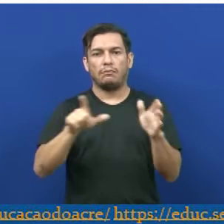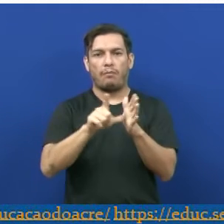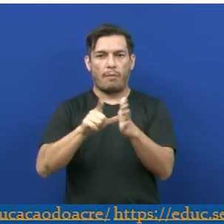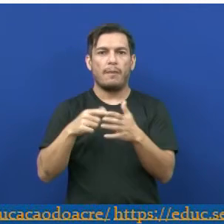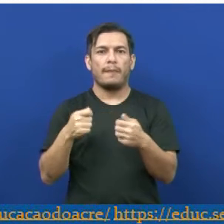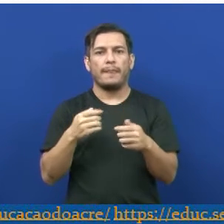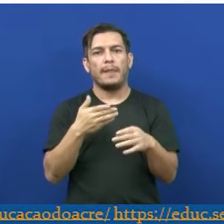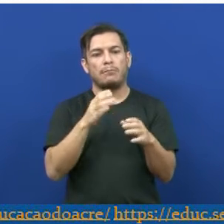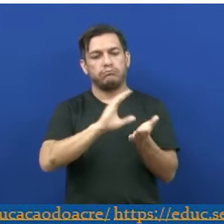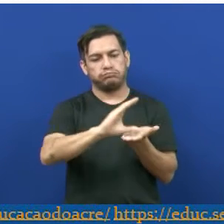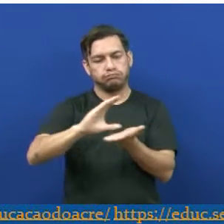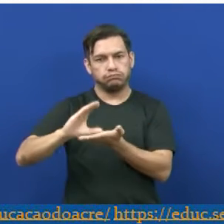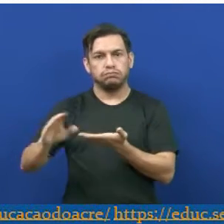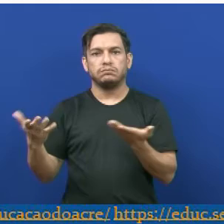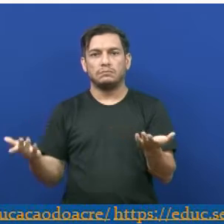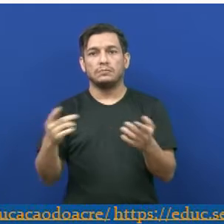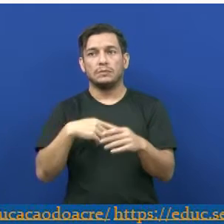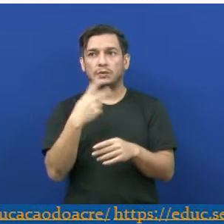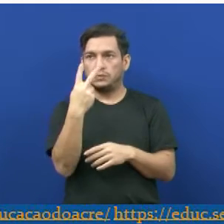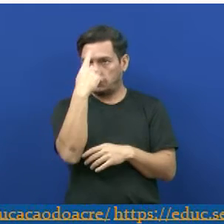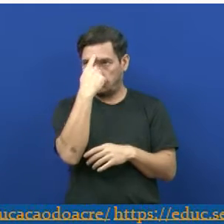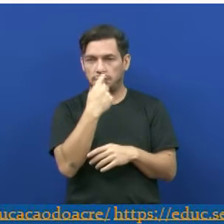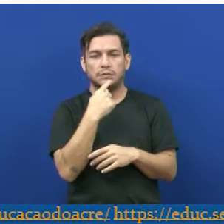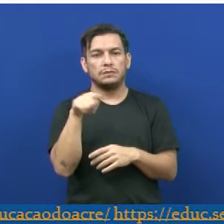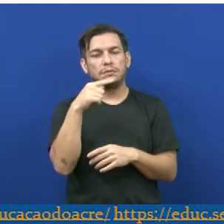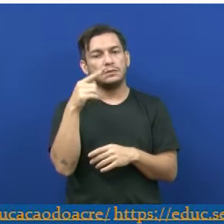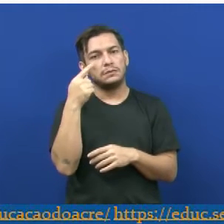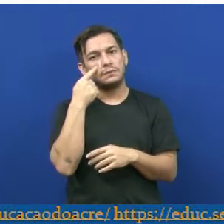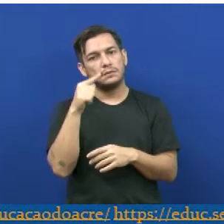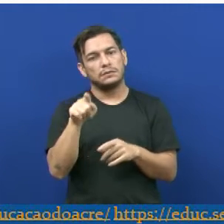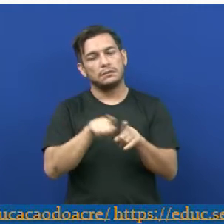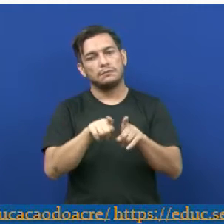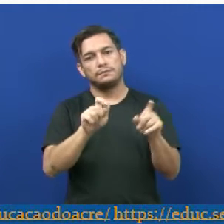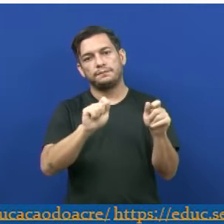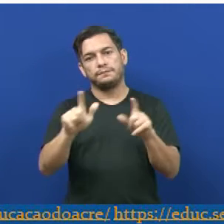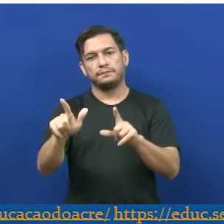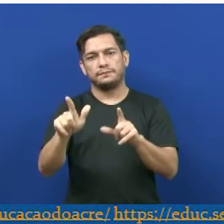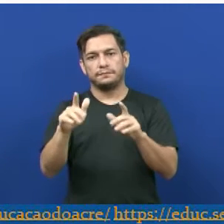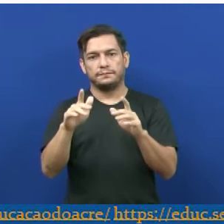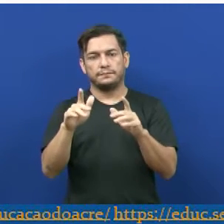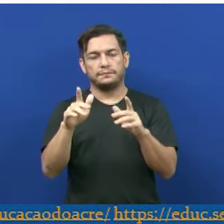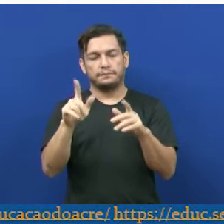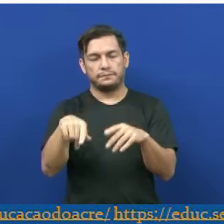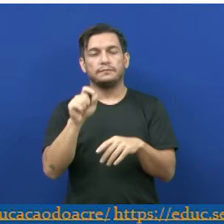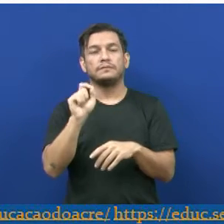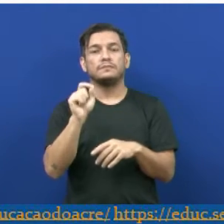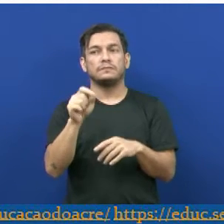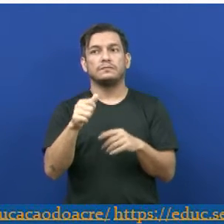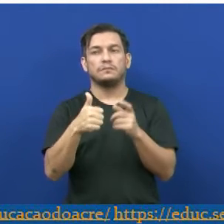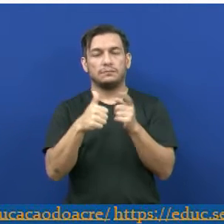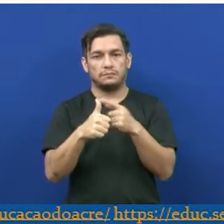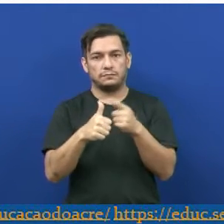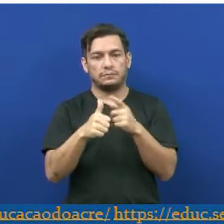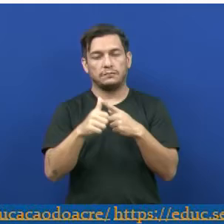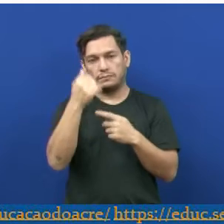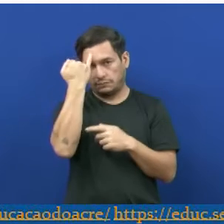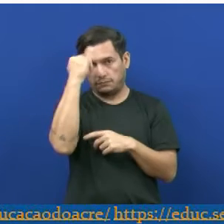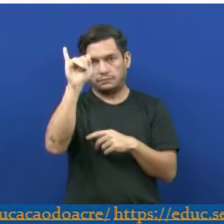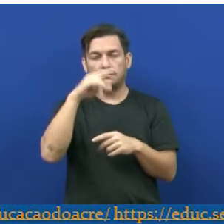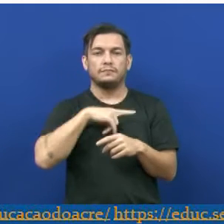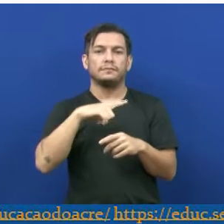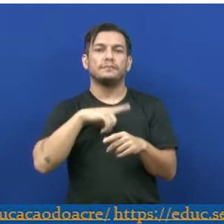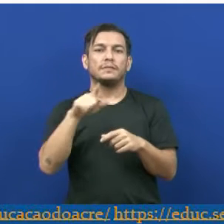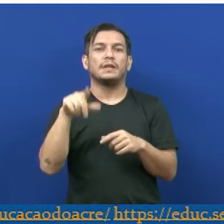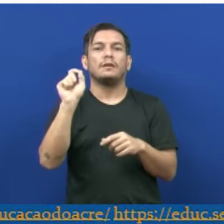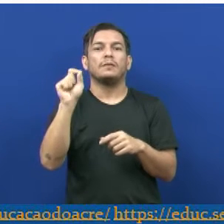abastecido. Nessas duas imagens que os senhores estão vendo em sua casa, é uma das primeiras invenções que nós